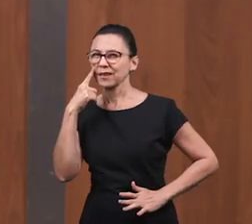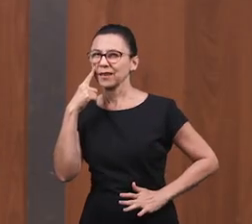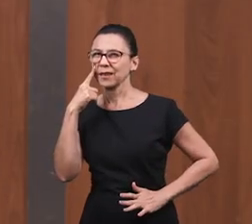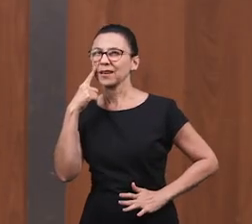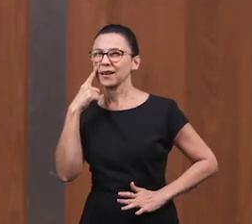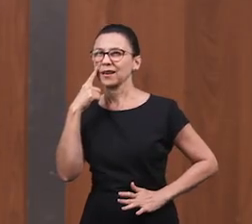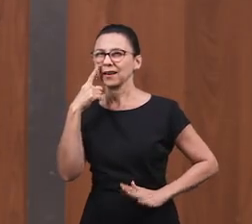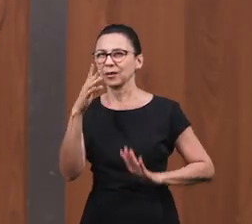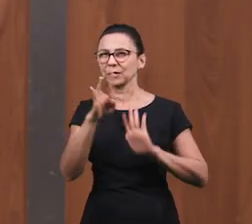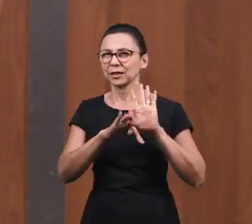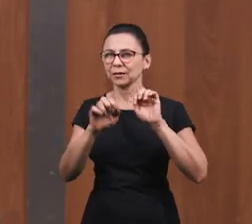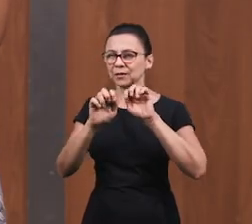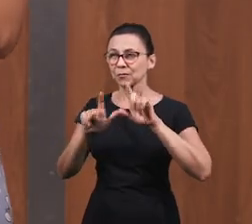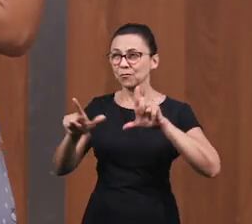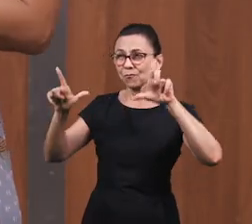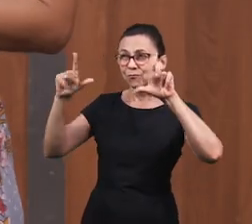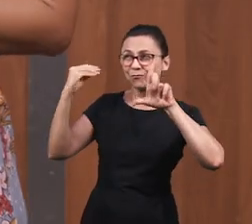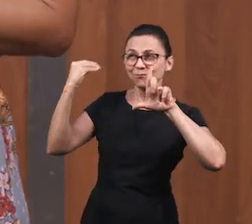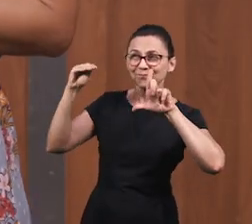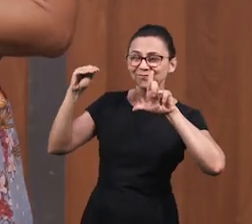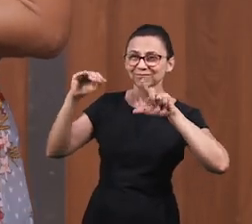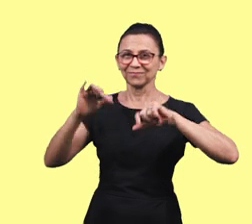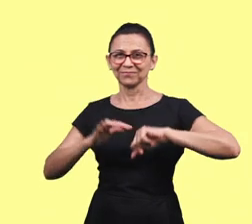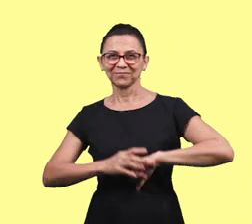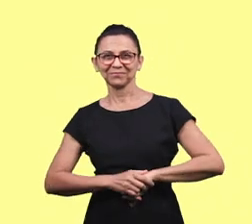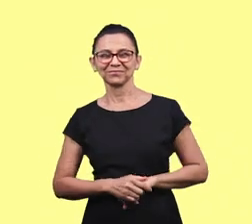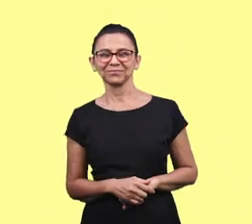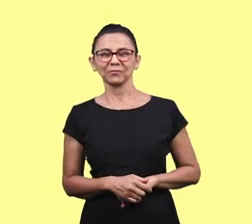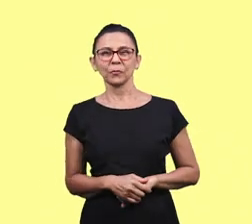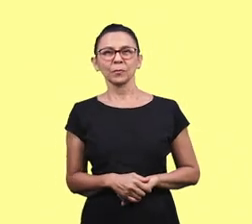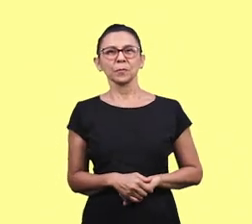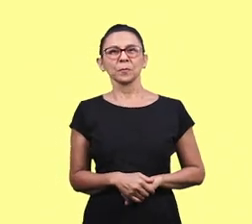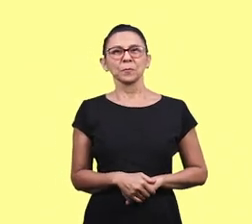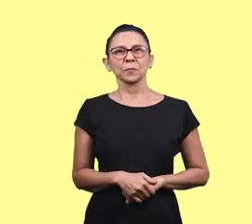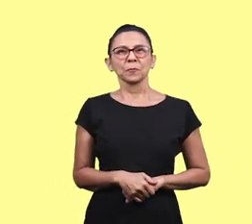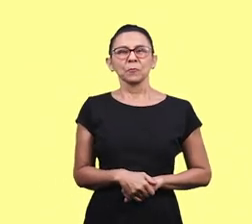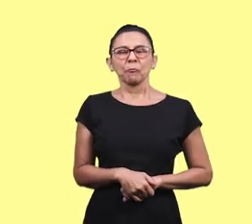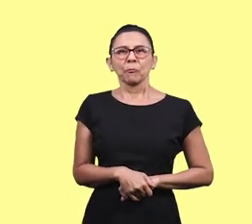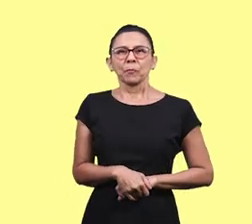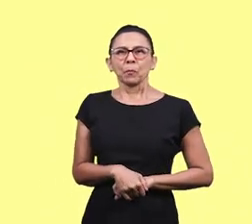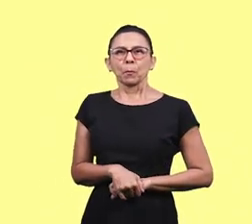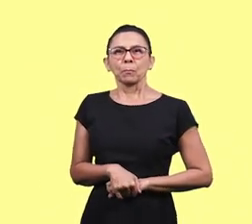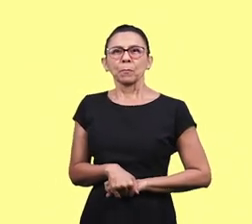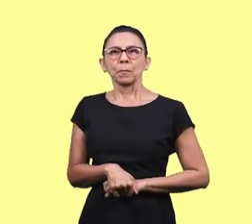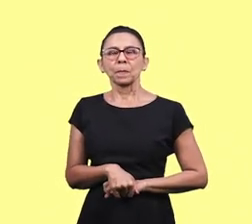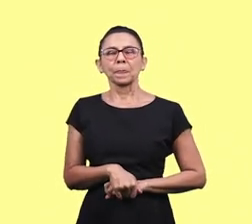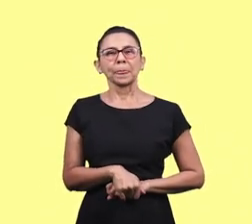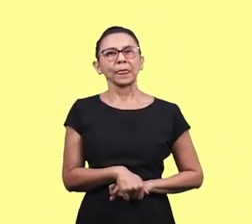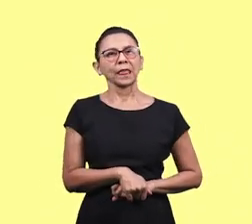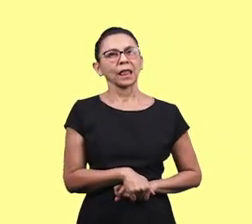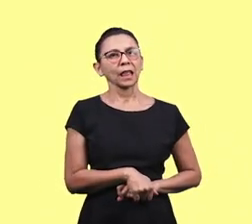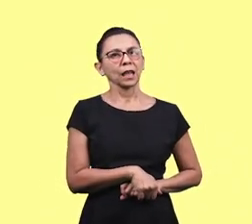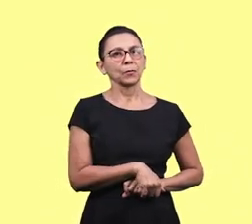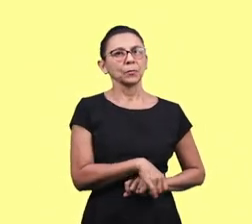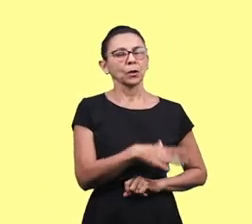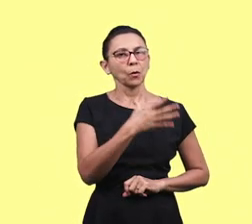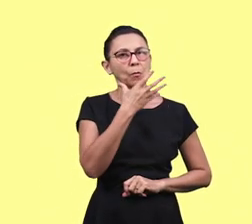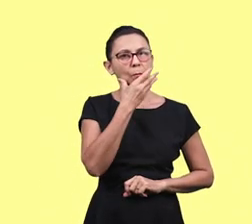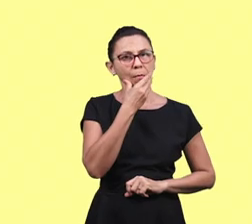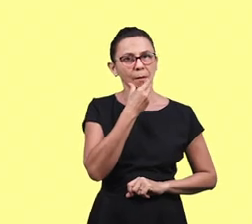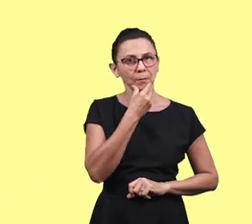ler o texto da Palavra de Deus que está projetado no slide? E eis que uma mulher da cidade,